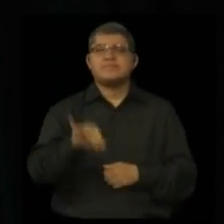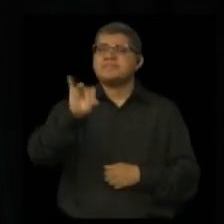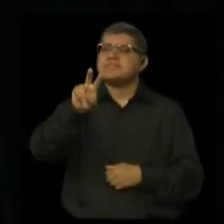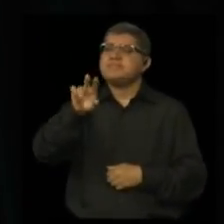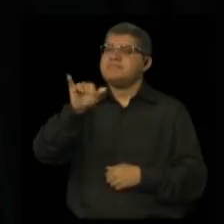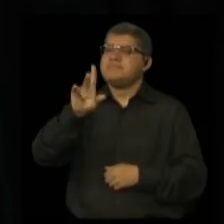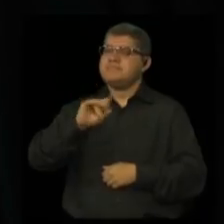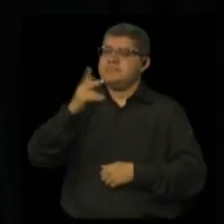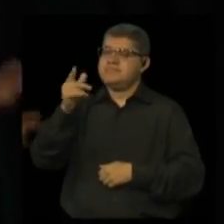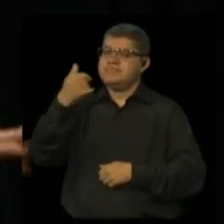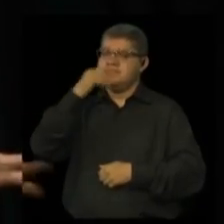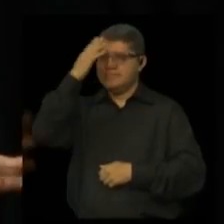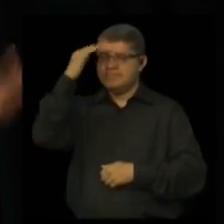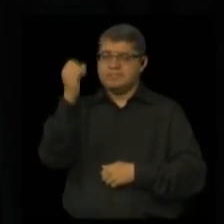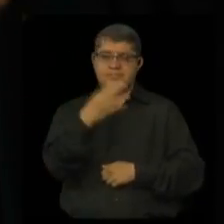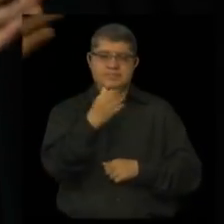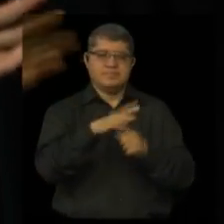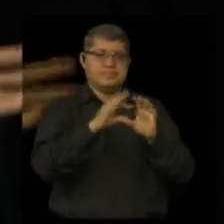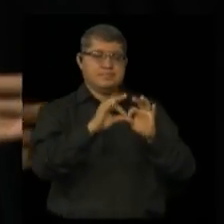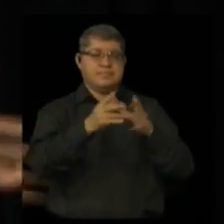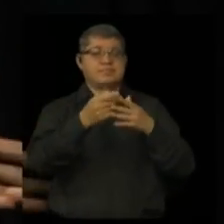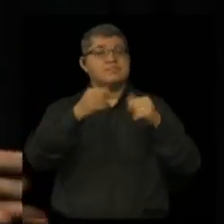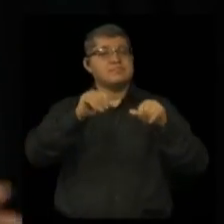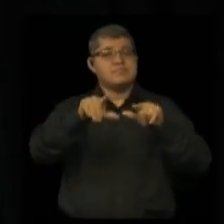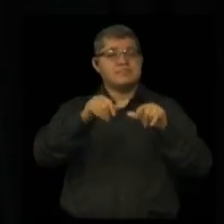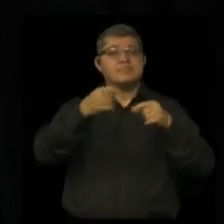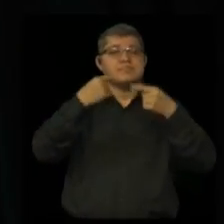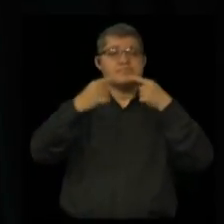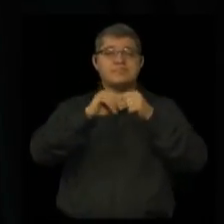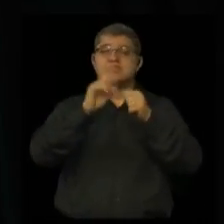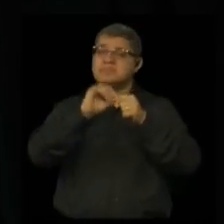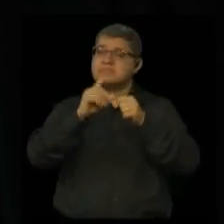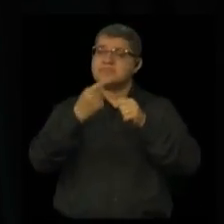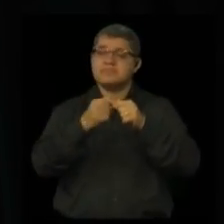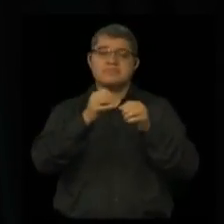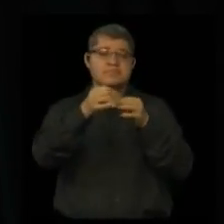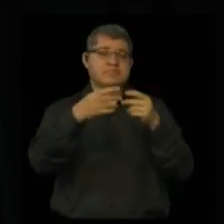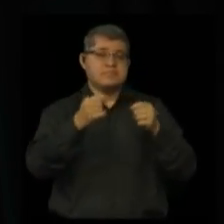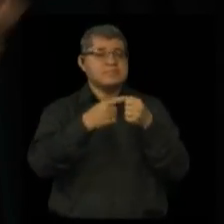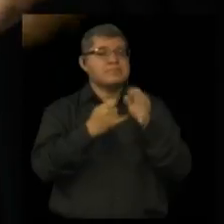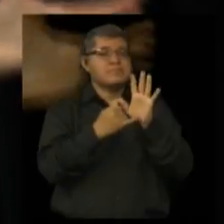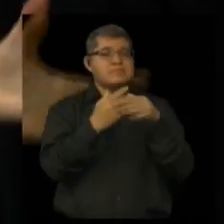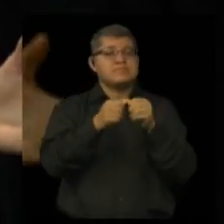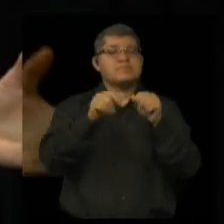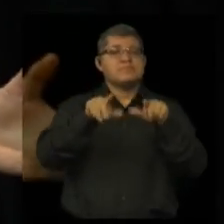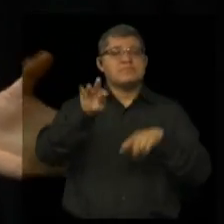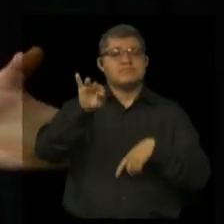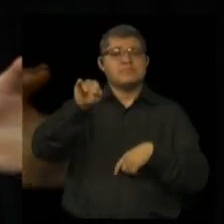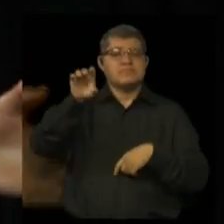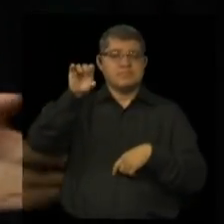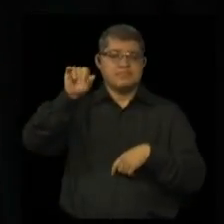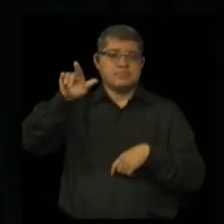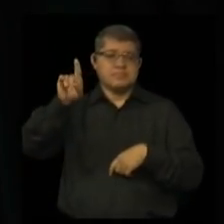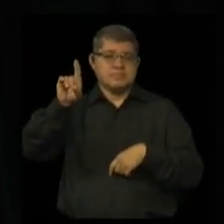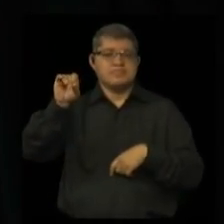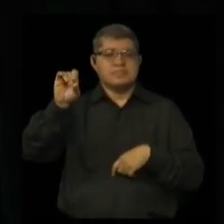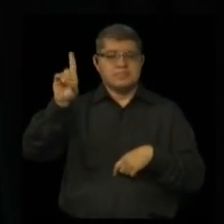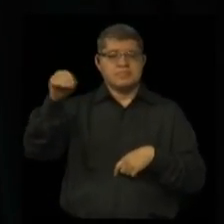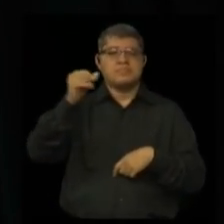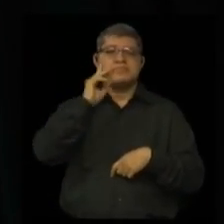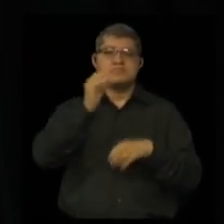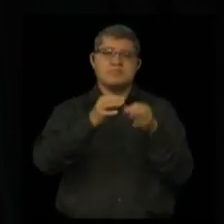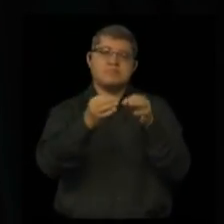apesar de você ser novo, assim, vamos dizer, né, na carreira musical, você já fez bastante projetos em Camaçari. Esse do Tambor Lascado que você estava me falando é o